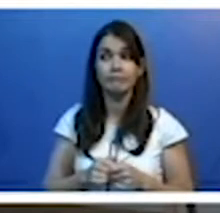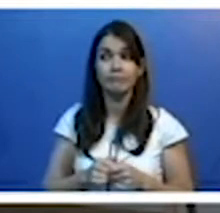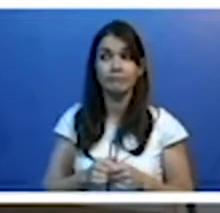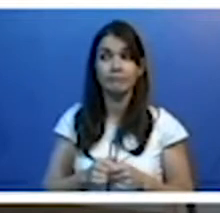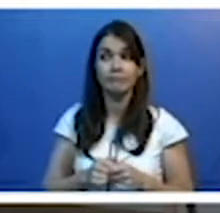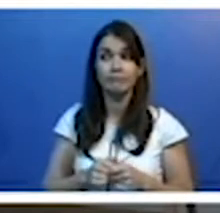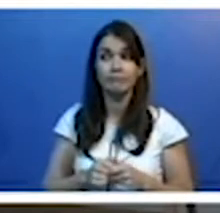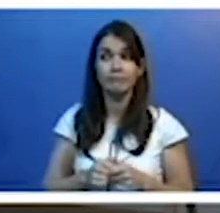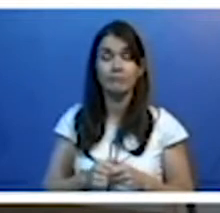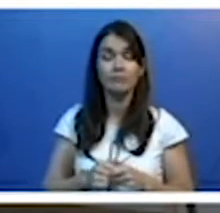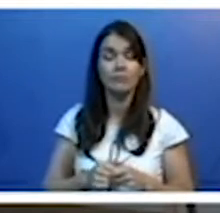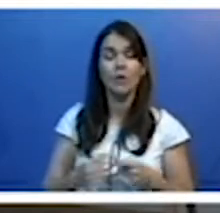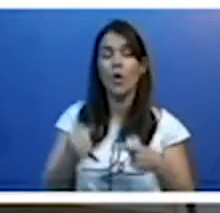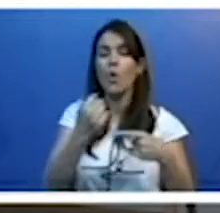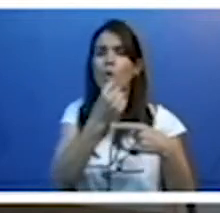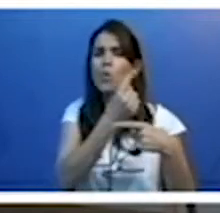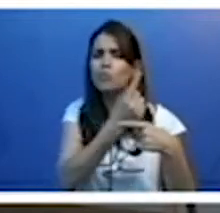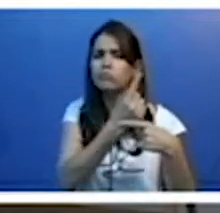sobre.